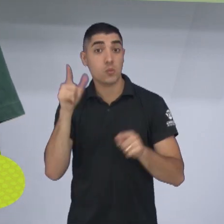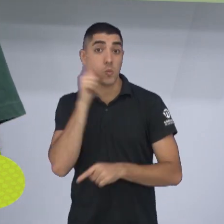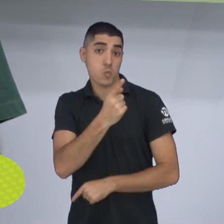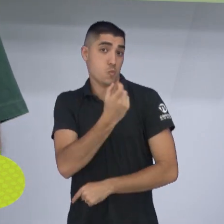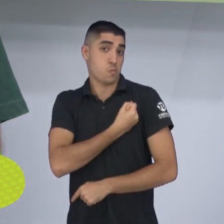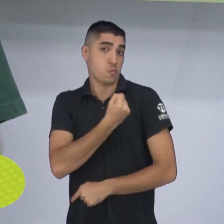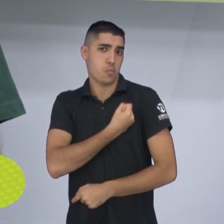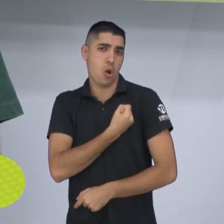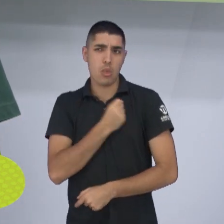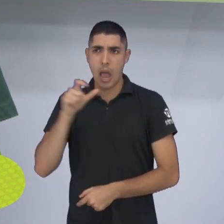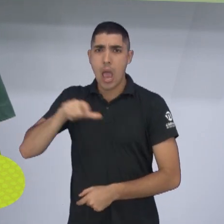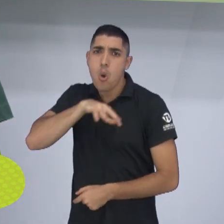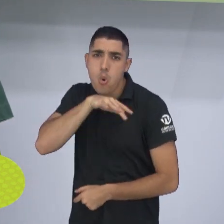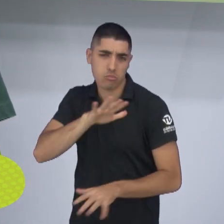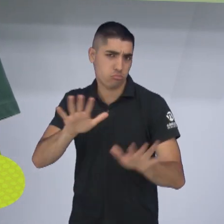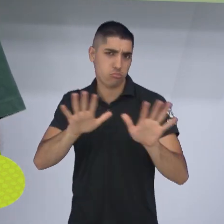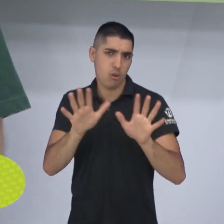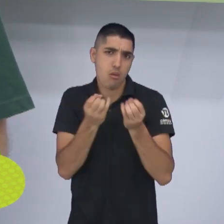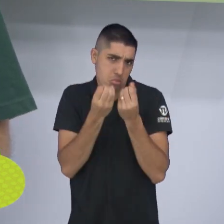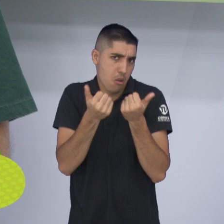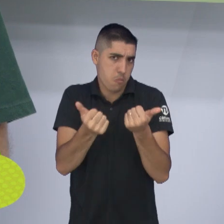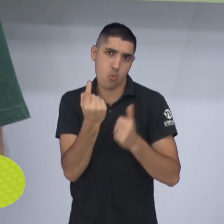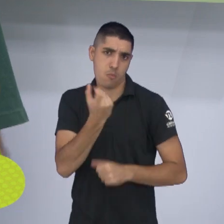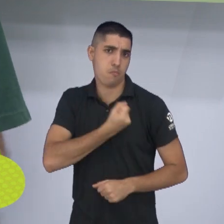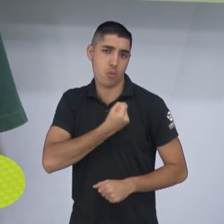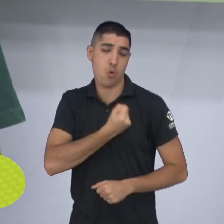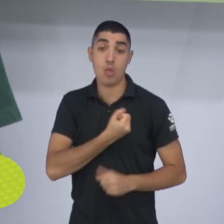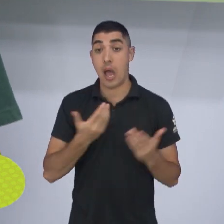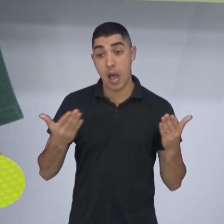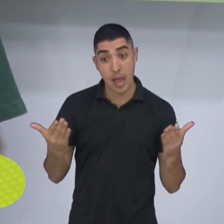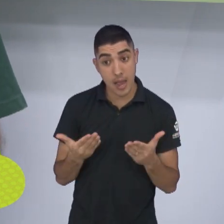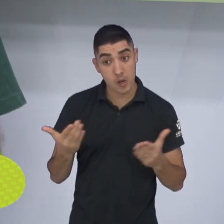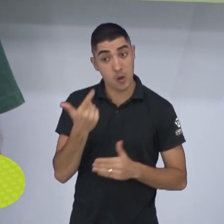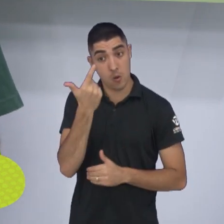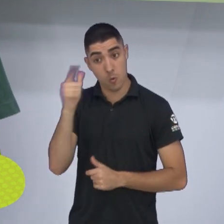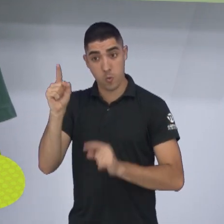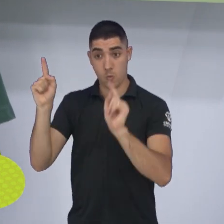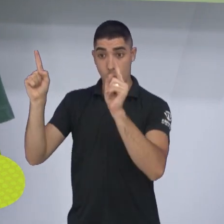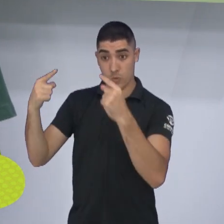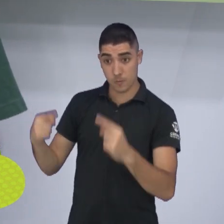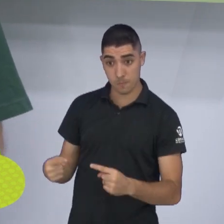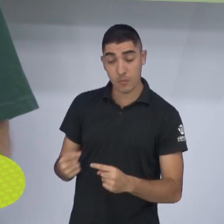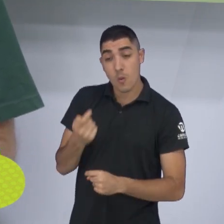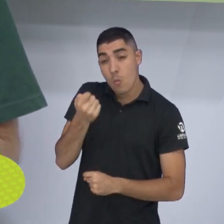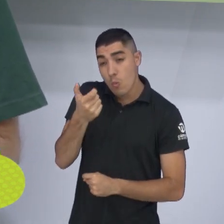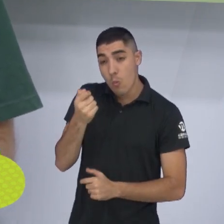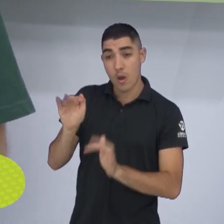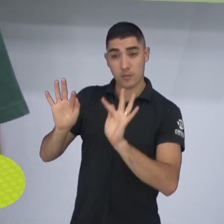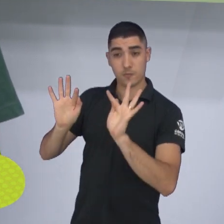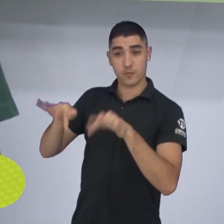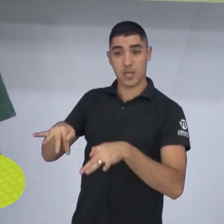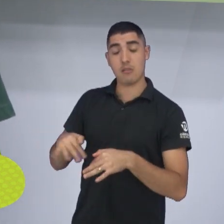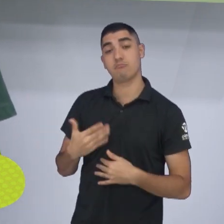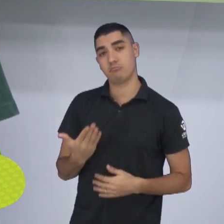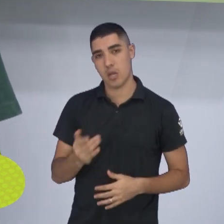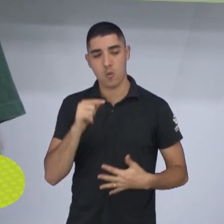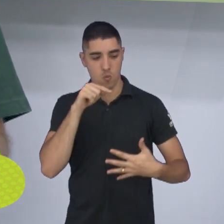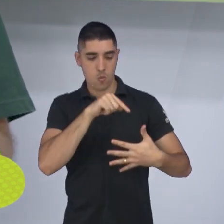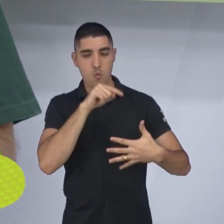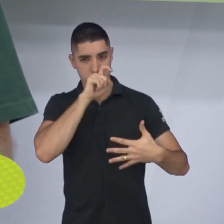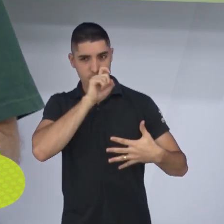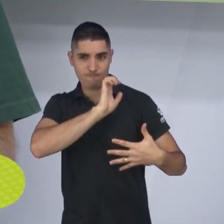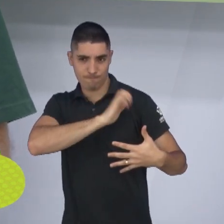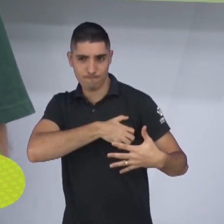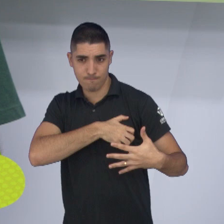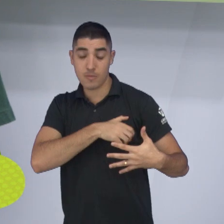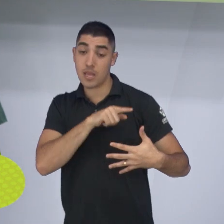ruim, como o técnico Sérgio Guedes falou. Agora a próxima rodada aí, o campeonato já se encaminhando para o final, né? Acho que o São José